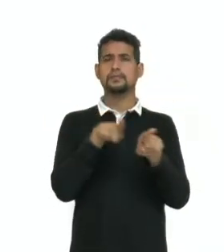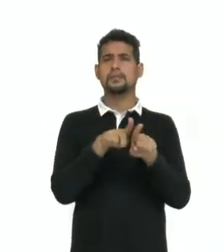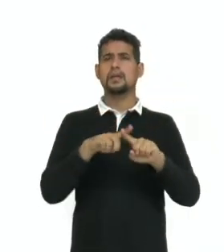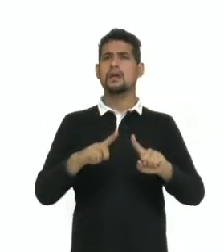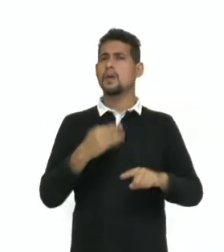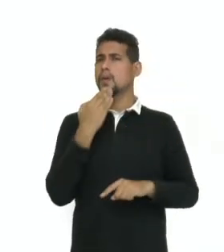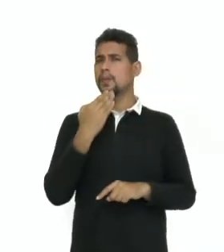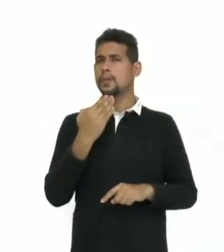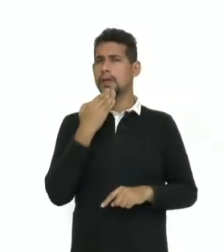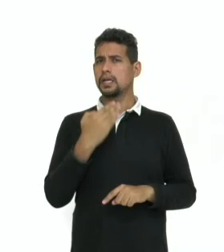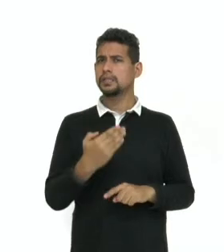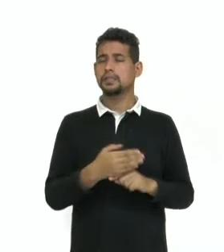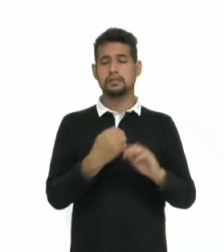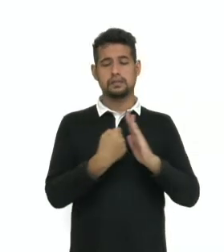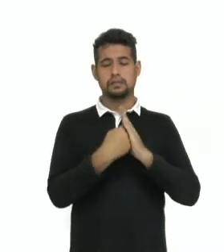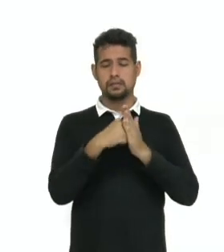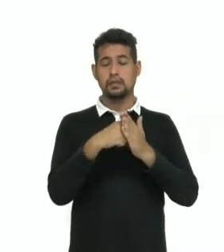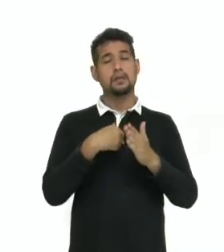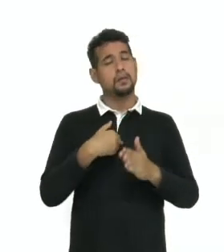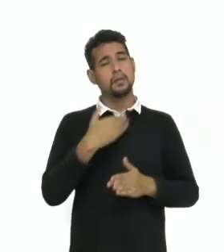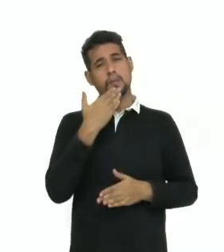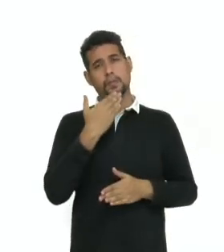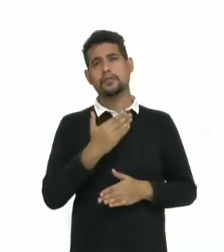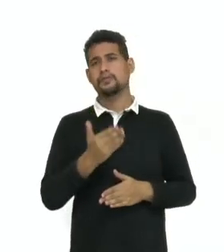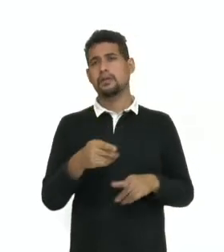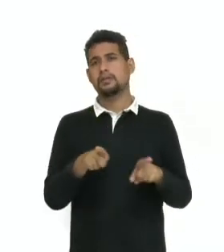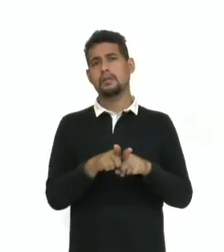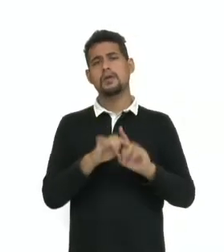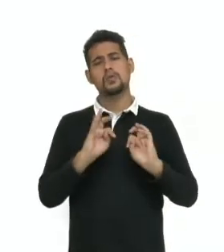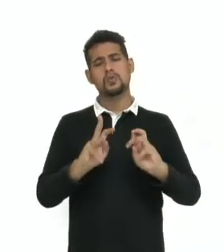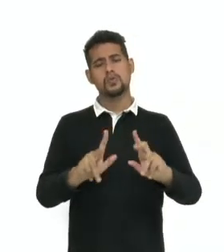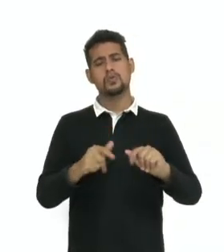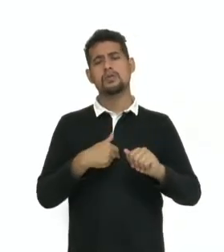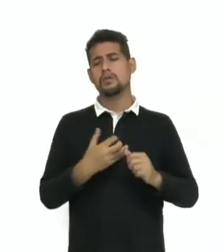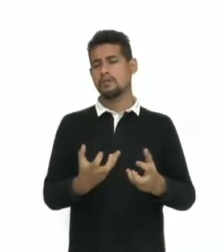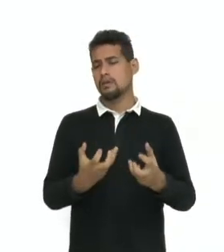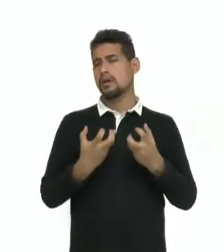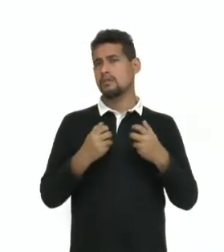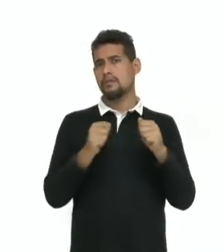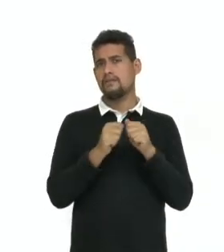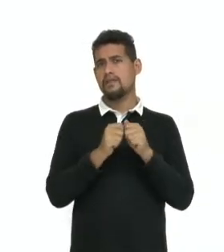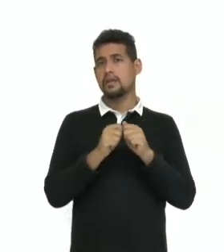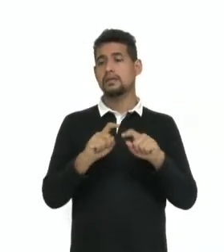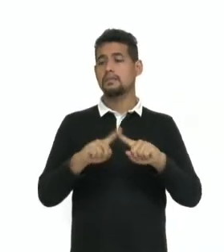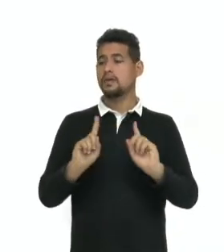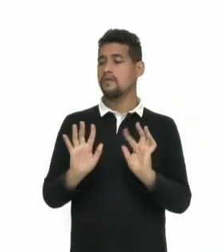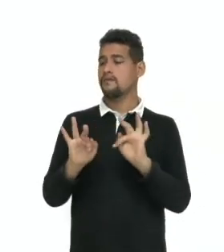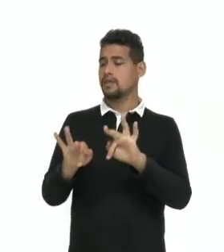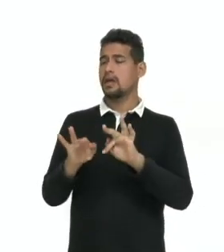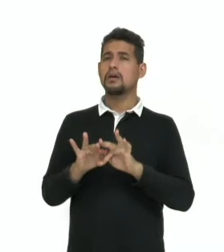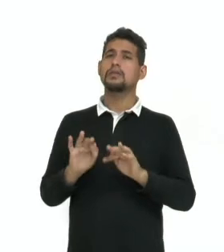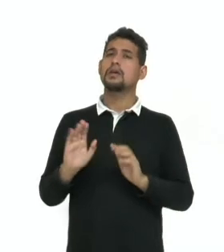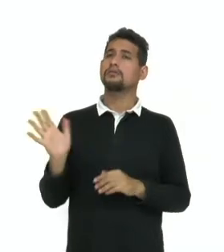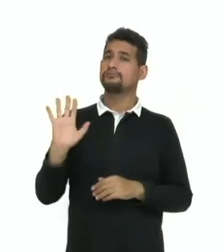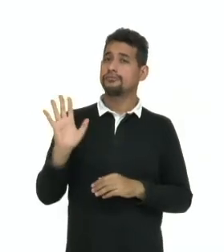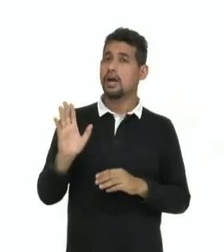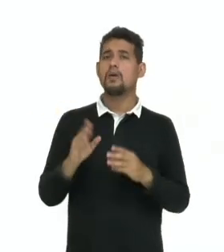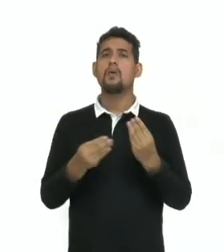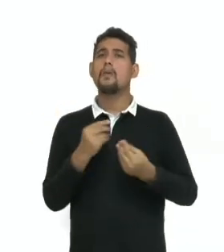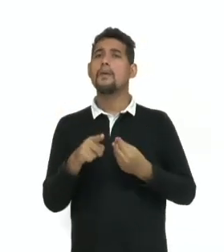o pedido do deferimento, né, a minha solicitação, aquilo que eu gostaria que eles fizessem, e por fim a despedida, né, que eu posso